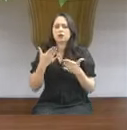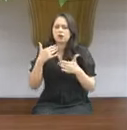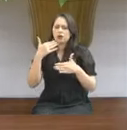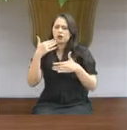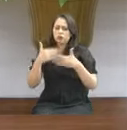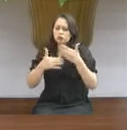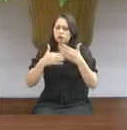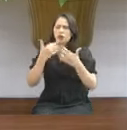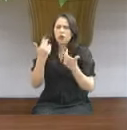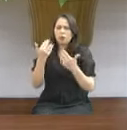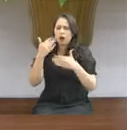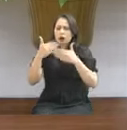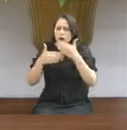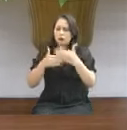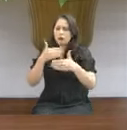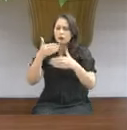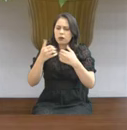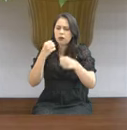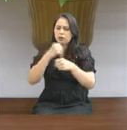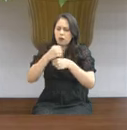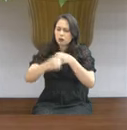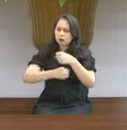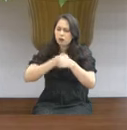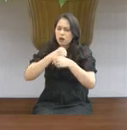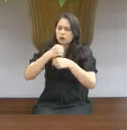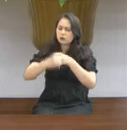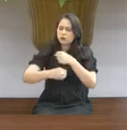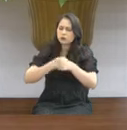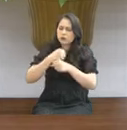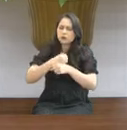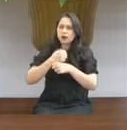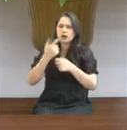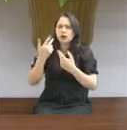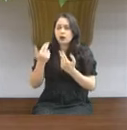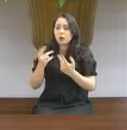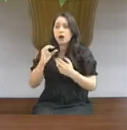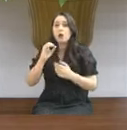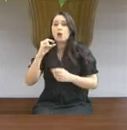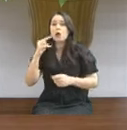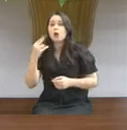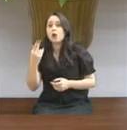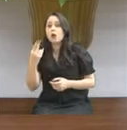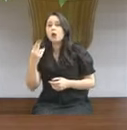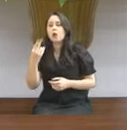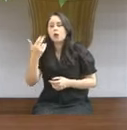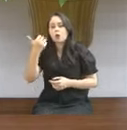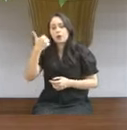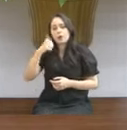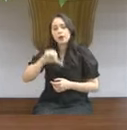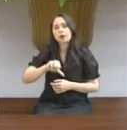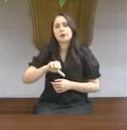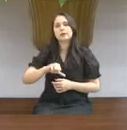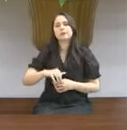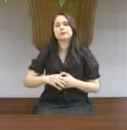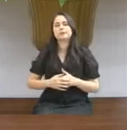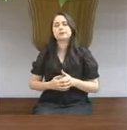história. Ou as coisas ficam até piores. Então o fato de